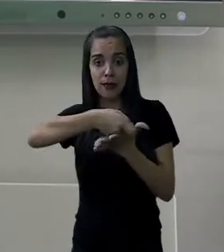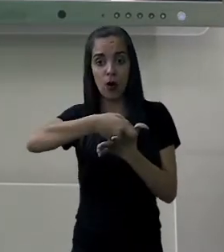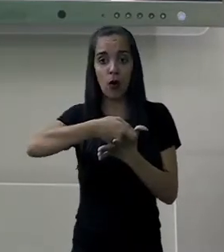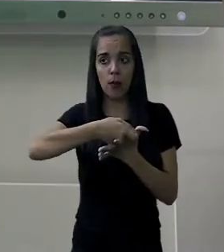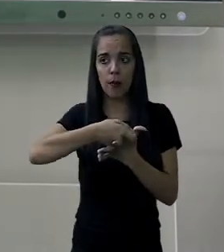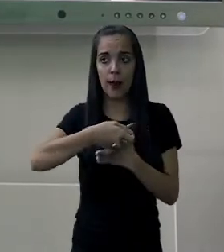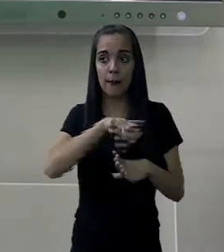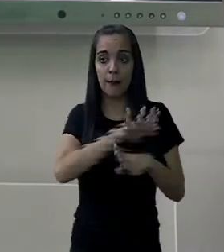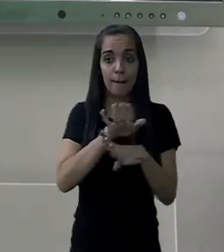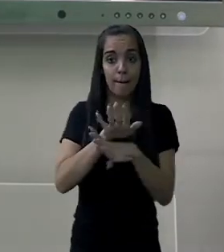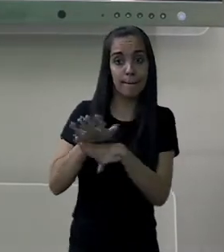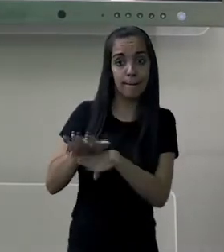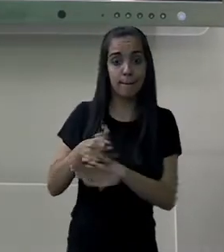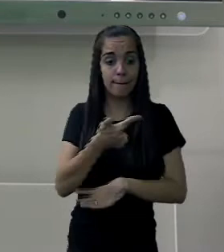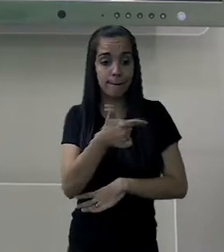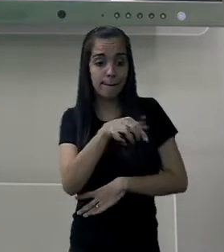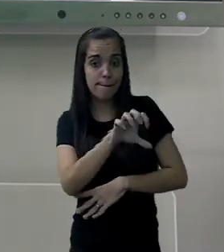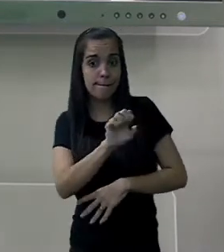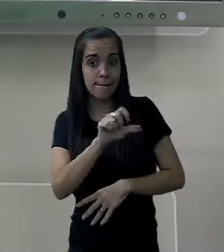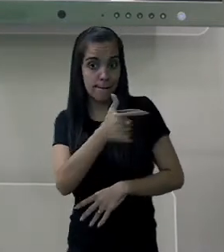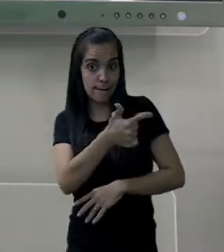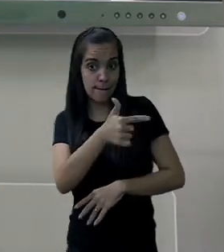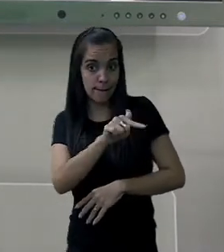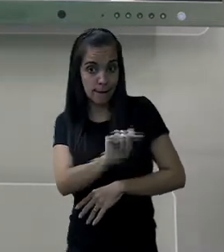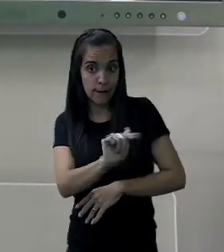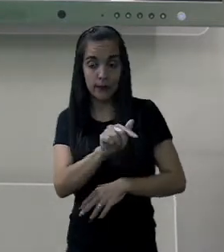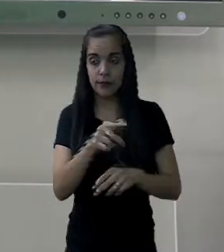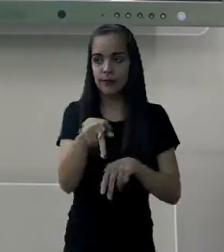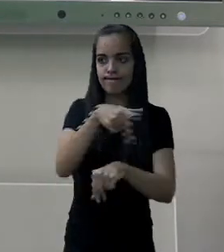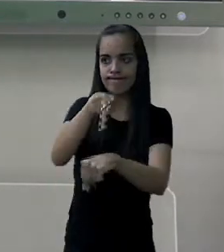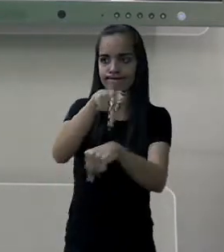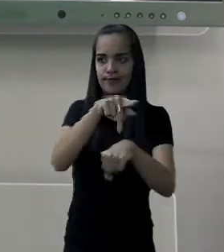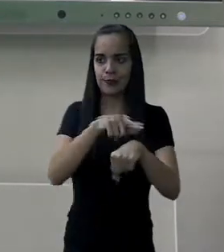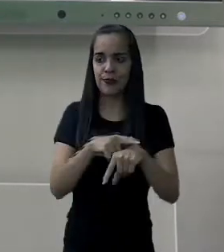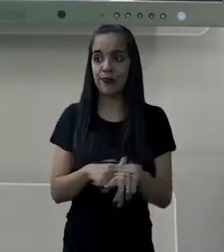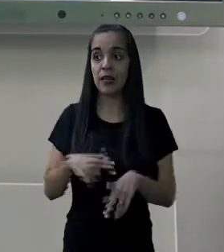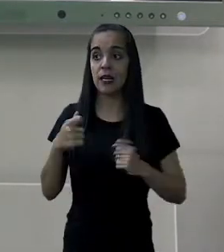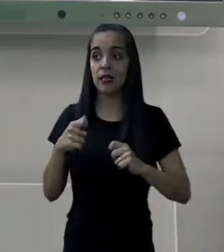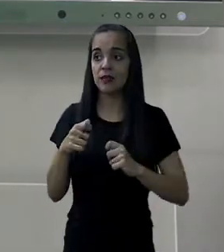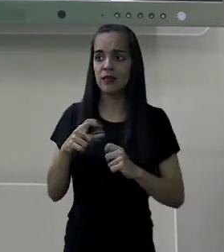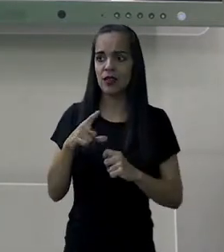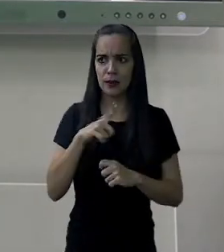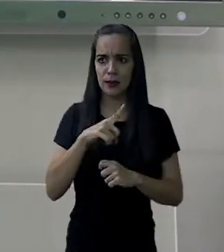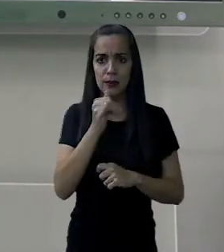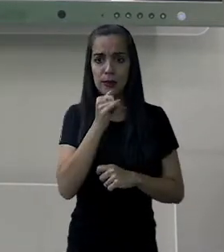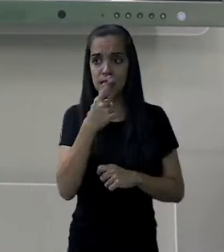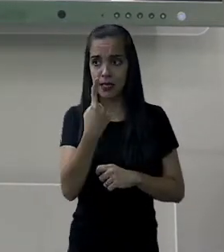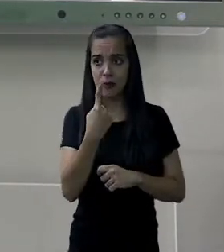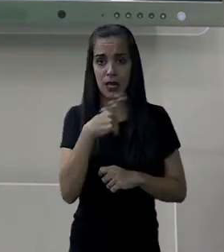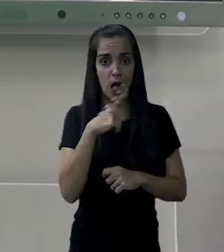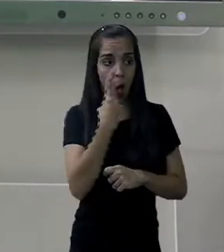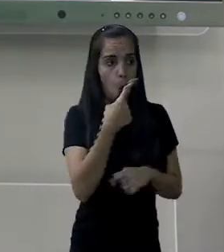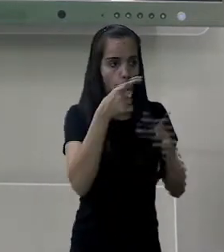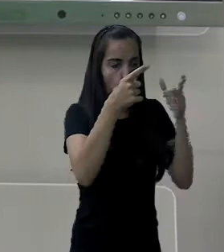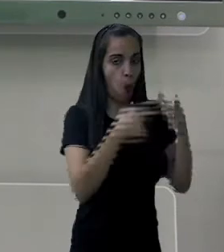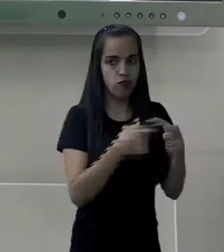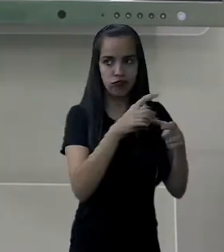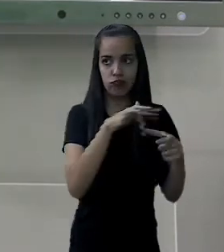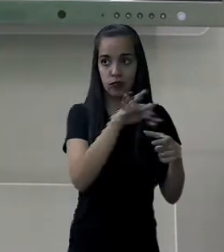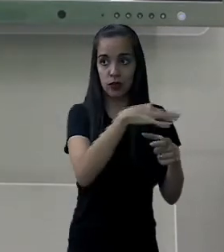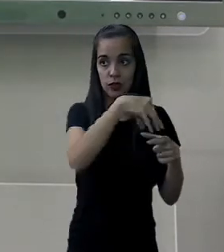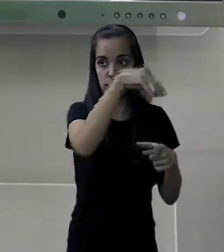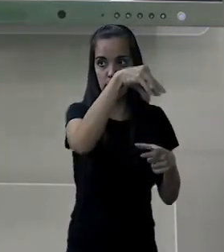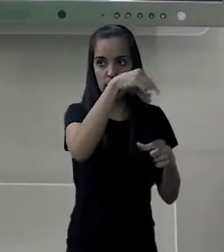força muito grande. Porque se você vai comprar para um país, você tem uma força. Mas se você vai comprar